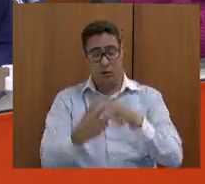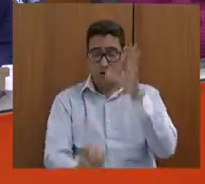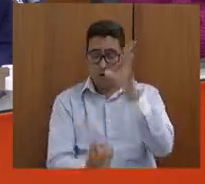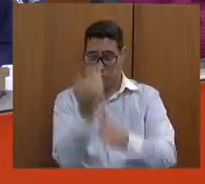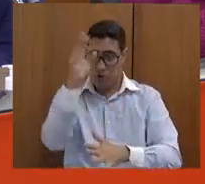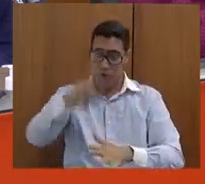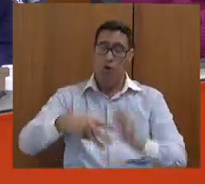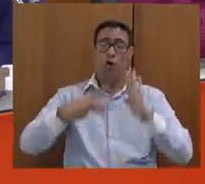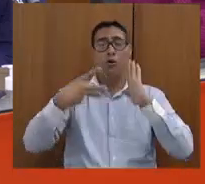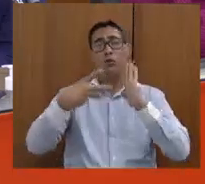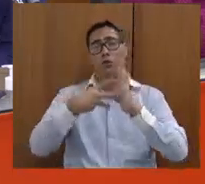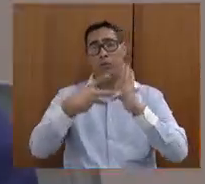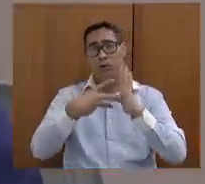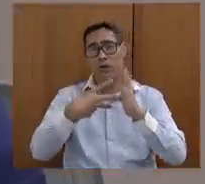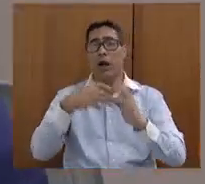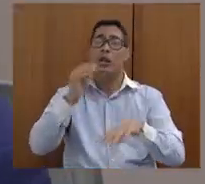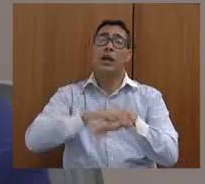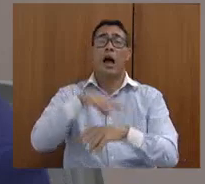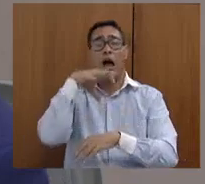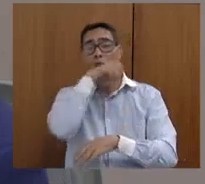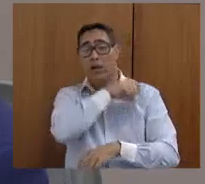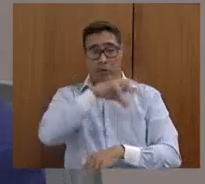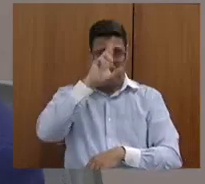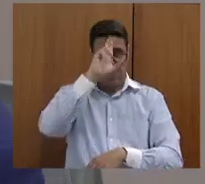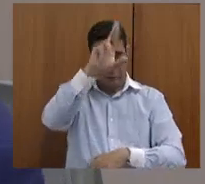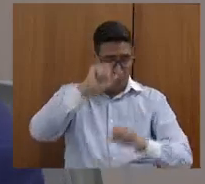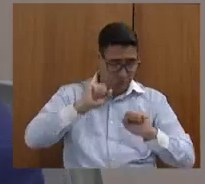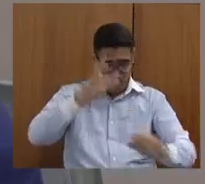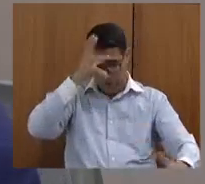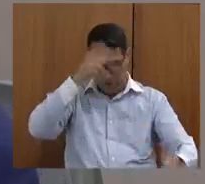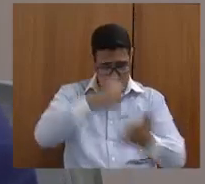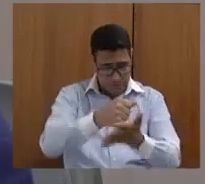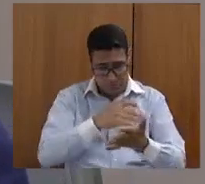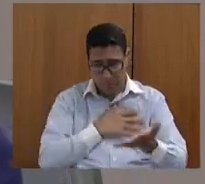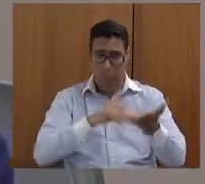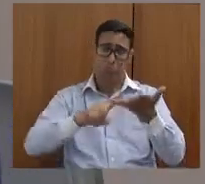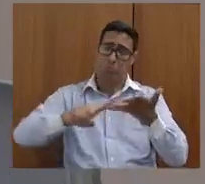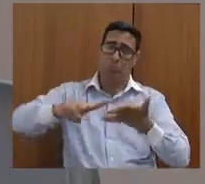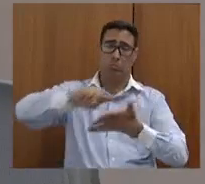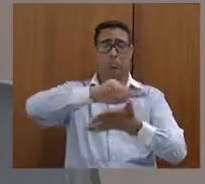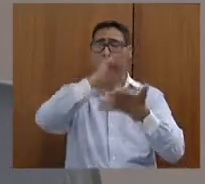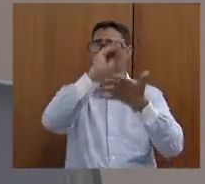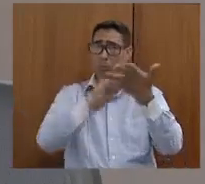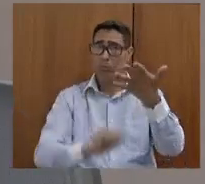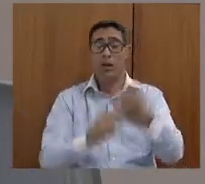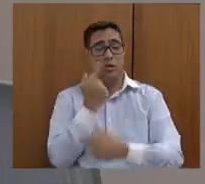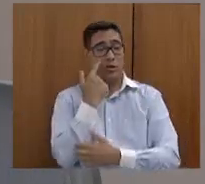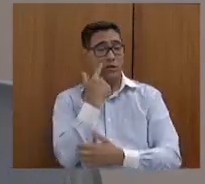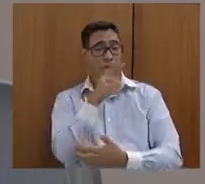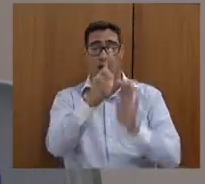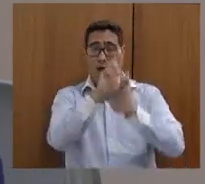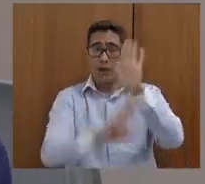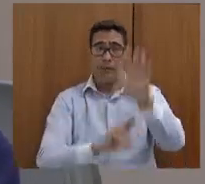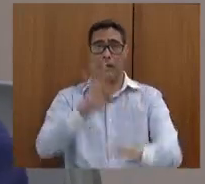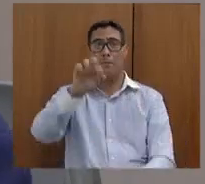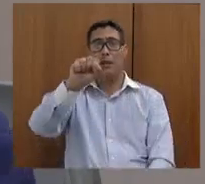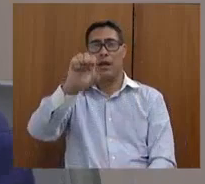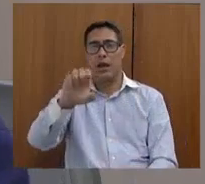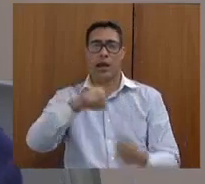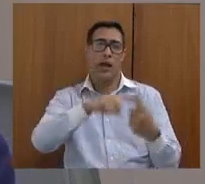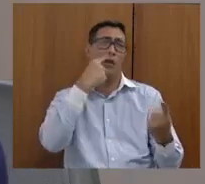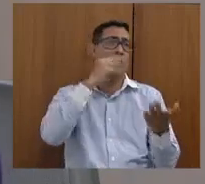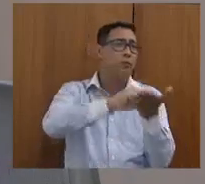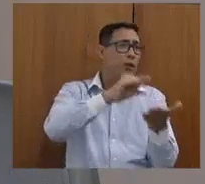na autonomia do diretor e mais rápido para que ele possa ali nós vimos no relatório do TSE a ausência de torneira